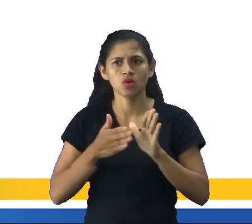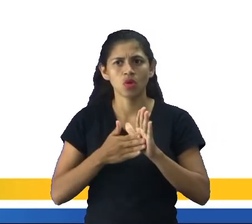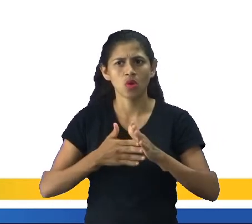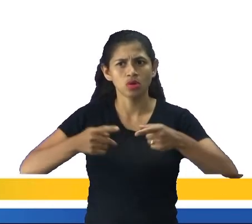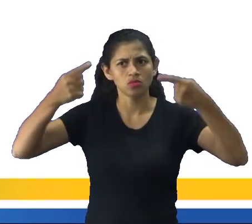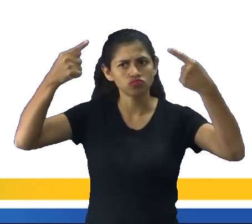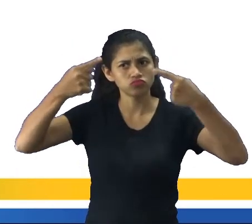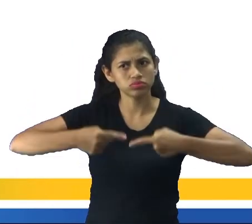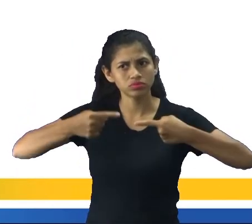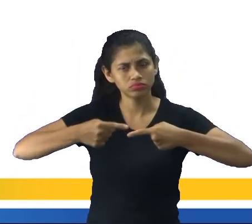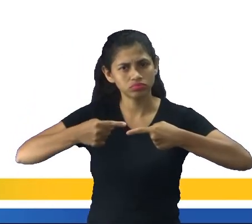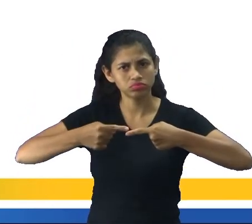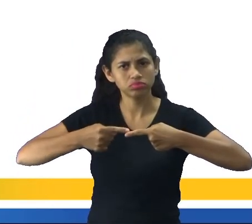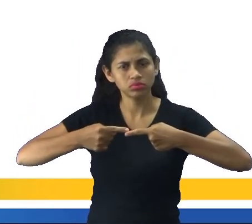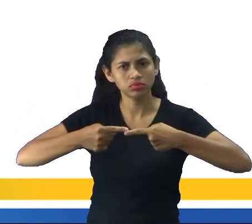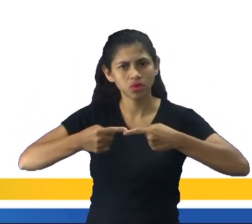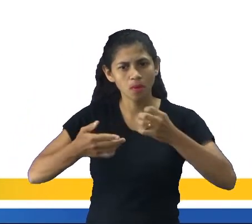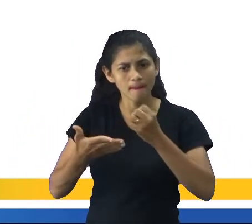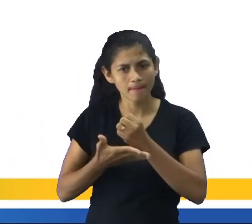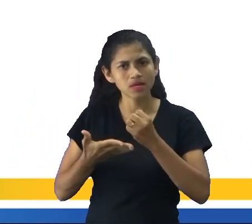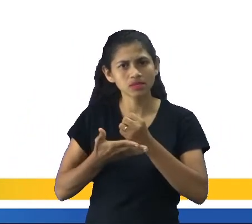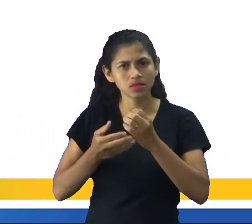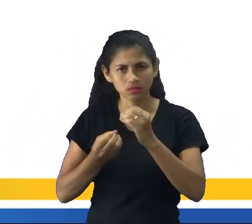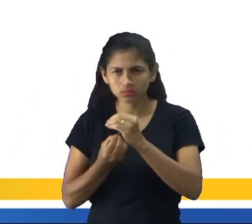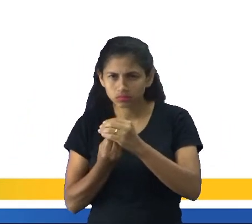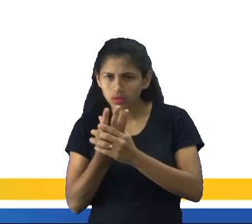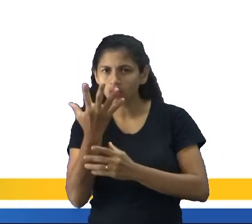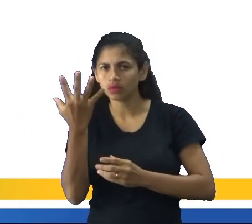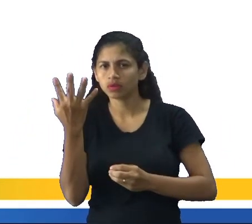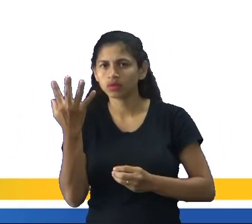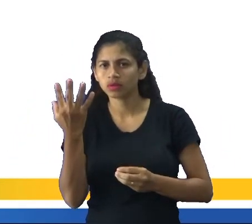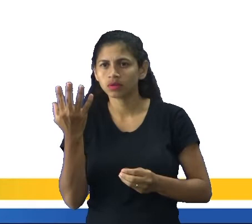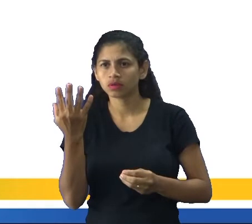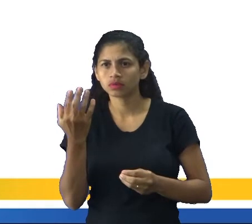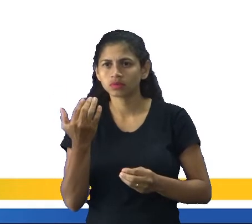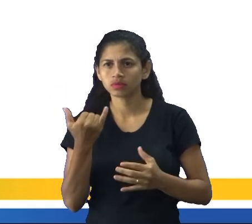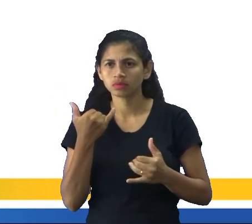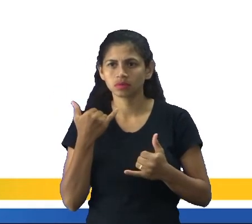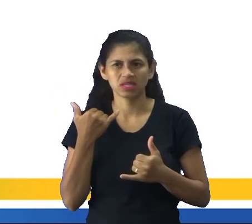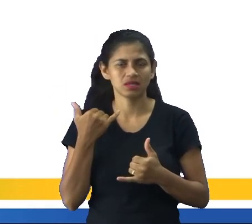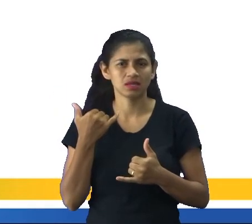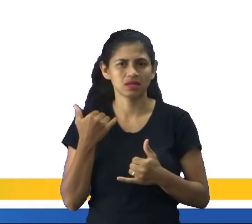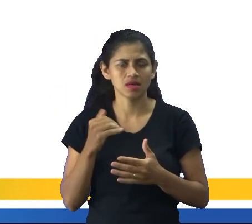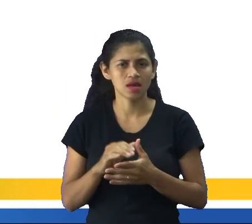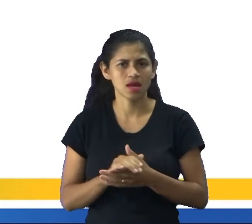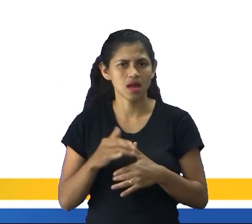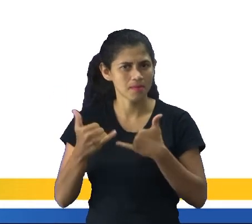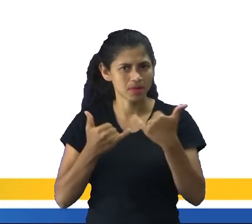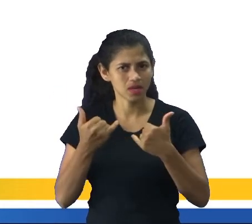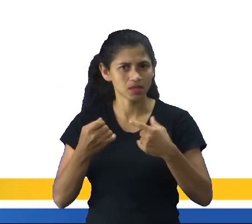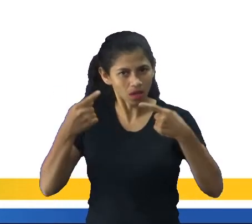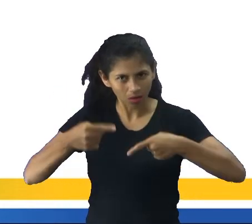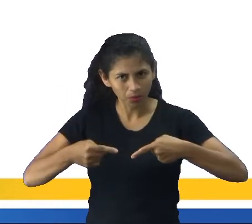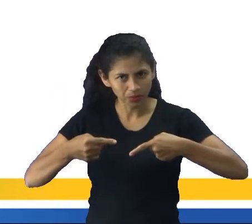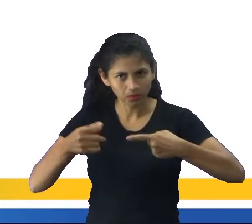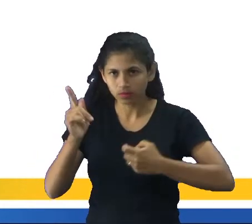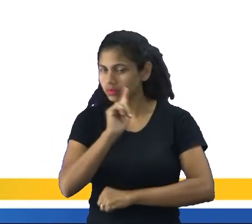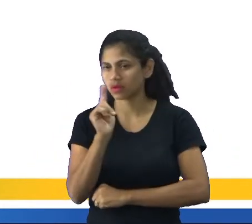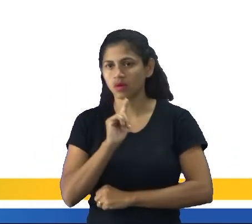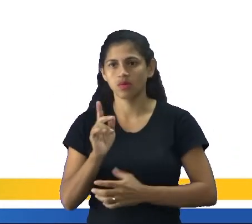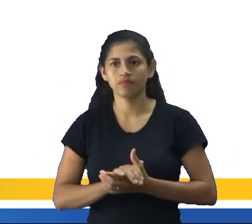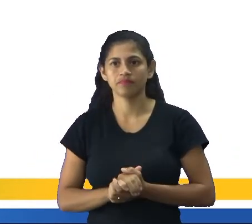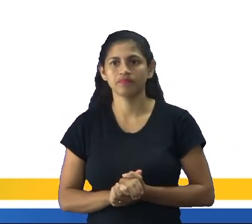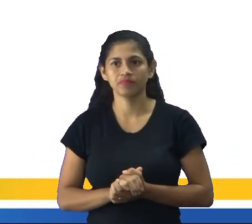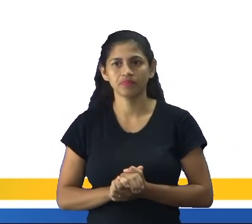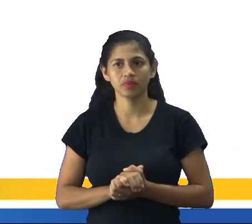que se assemelha às suas origens. A brincadeira é uma competição, a gente já mencionou que não, é livre, acontece de forma livre, né? Ó, delimitação